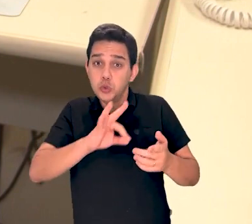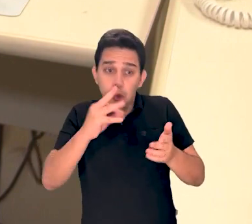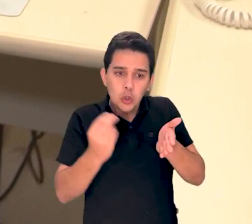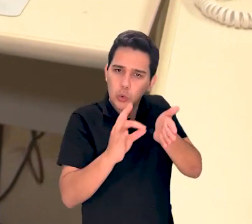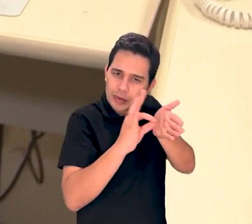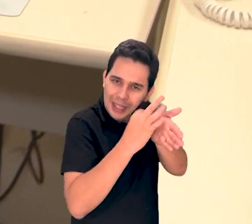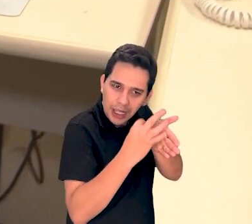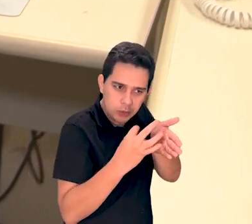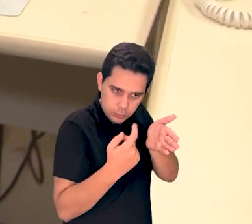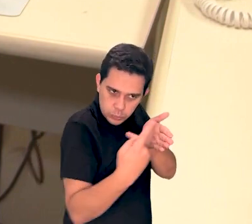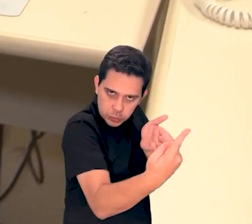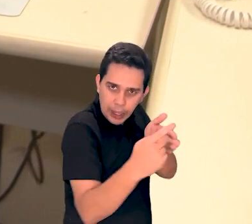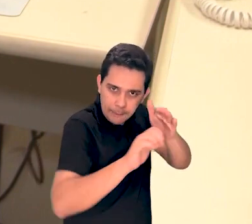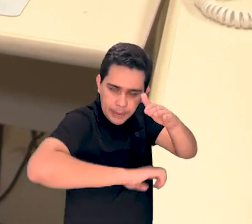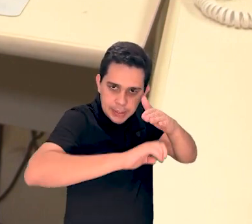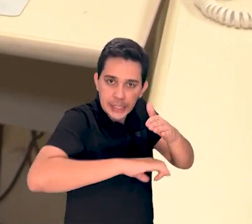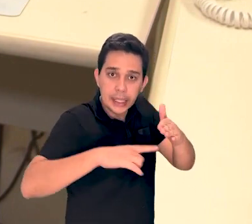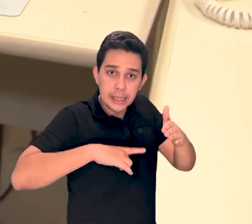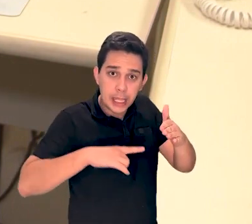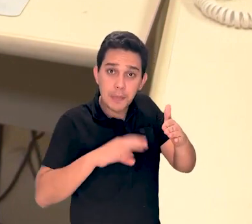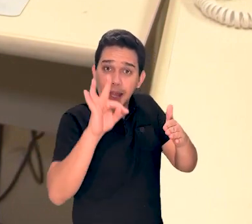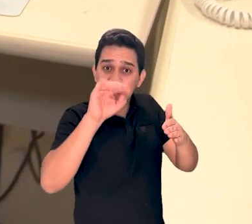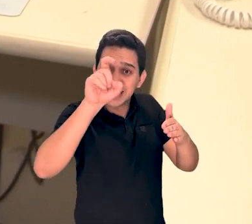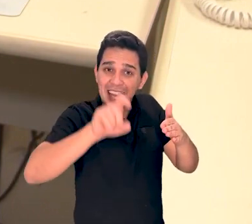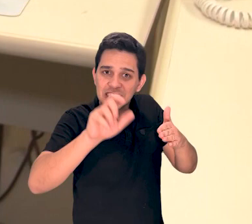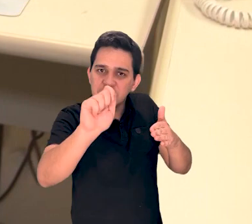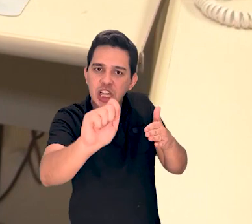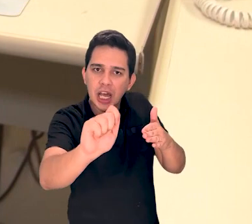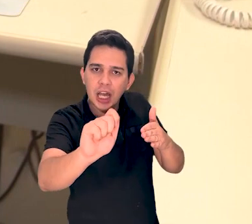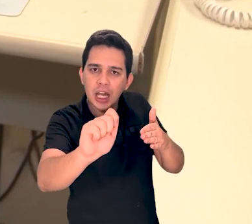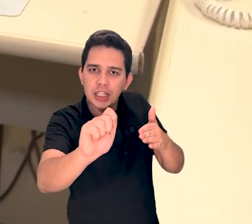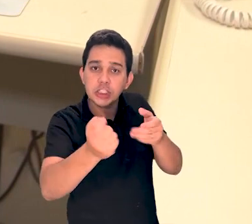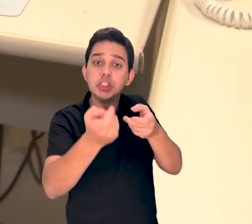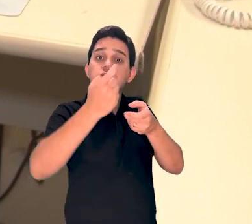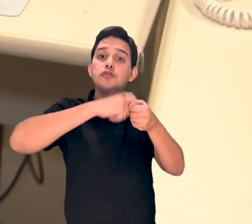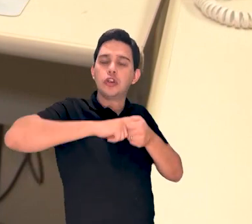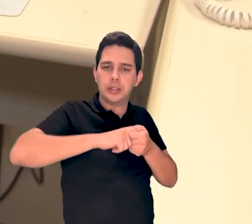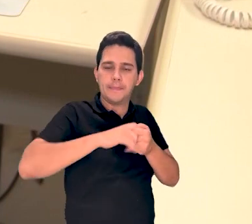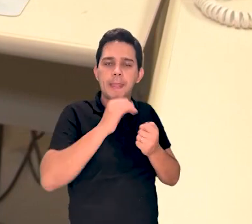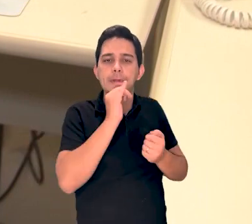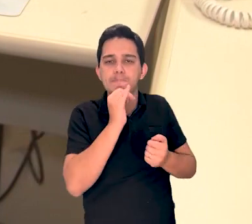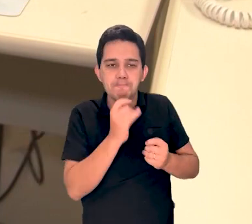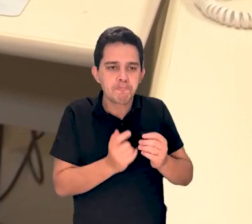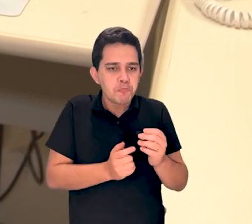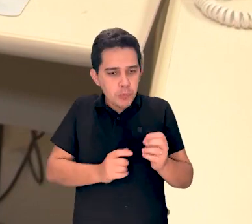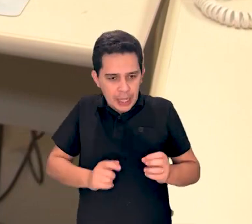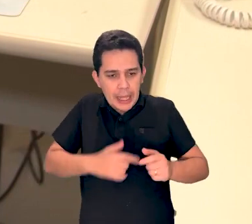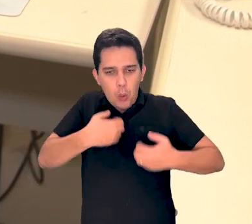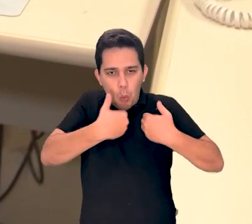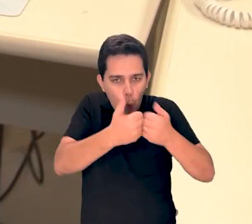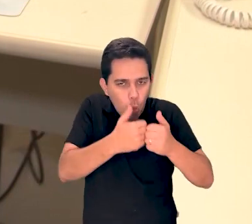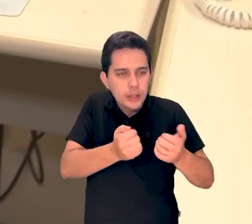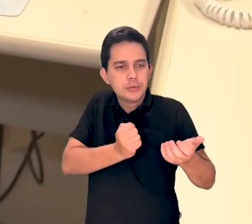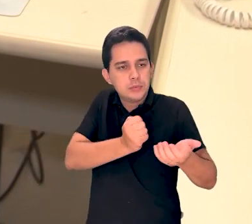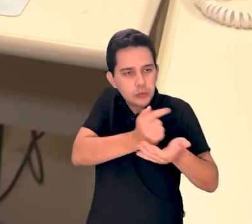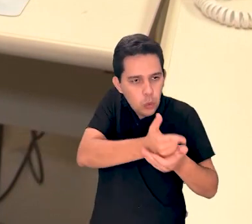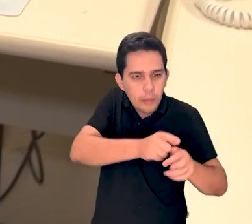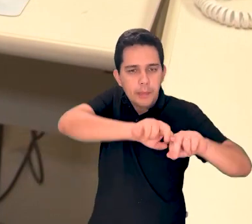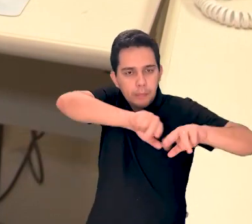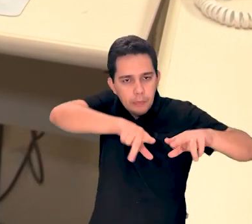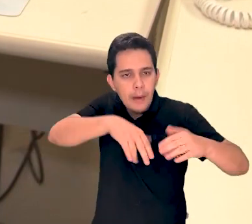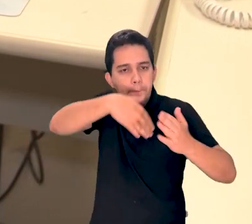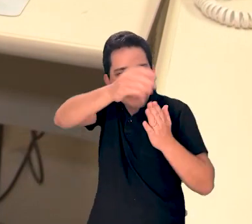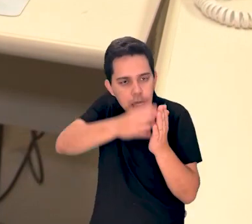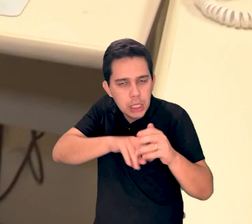o que que significa e qual é a tua concessionário pretende auferir ao final da concessão em 20 anos